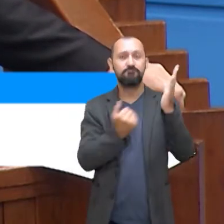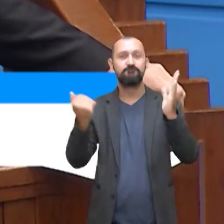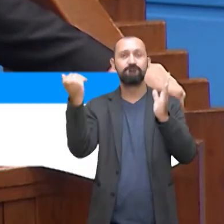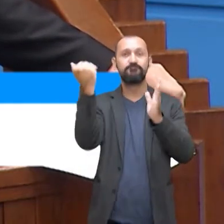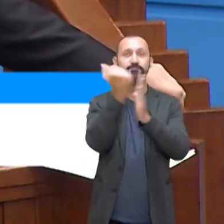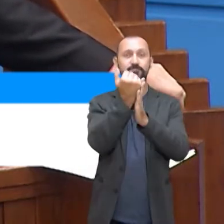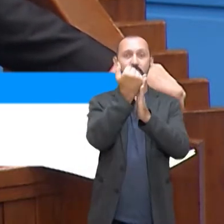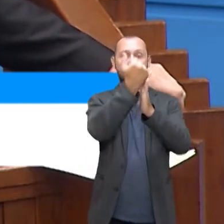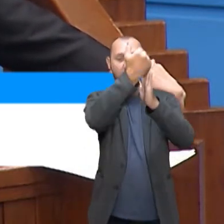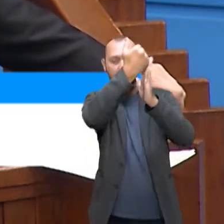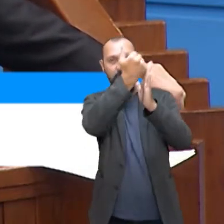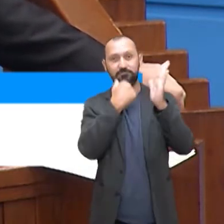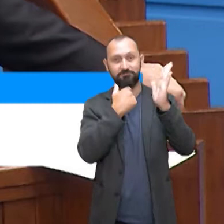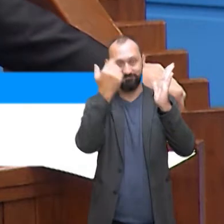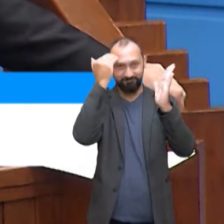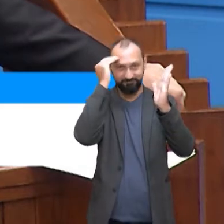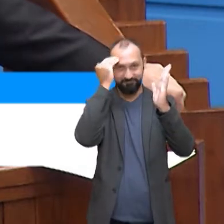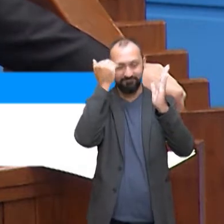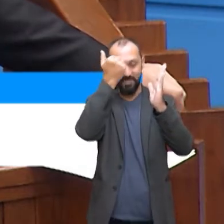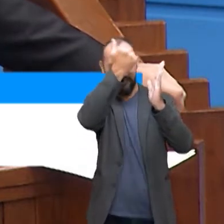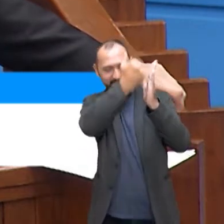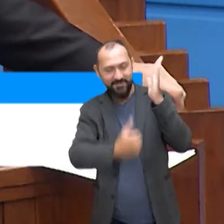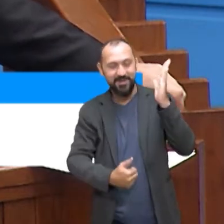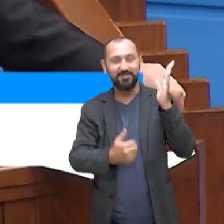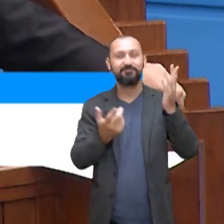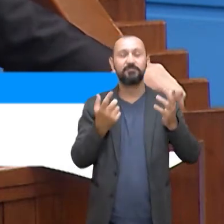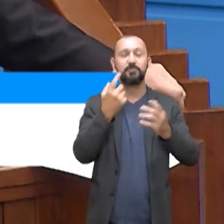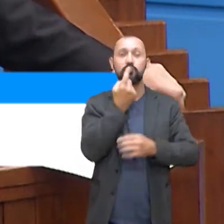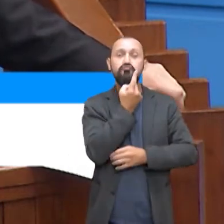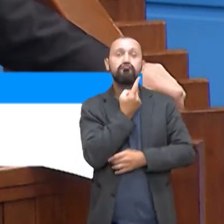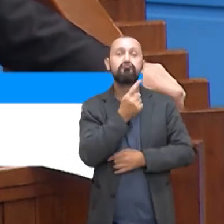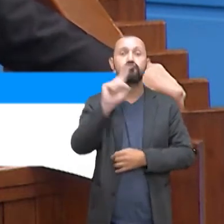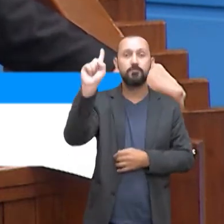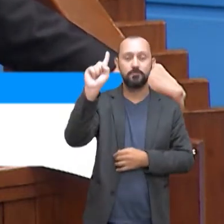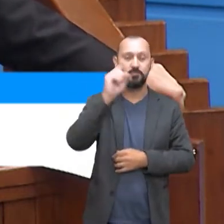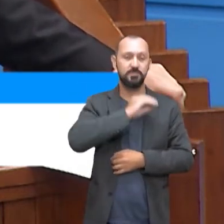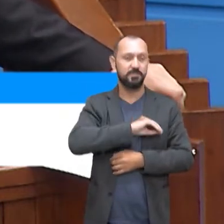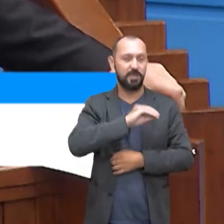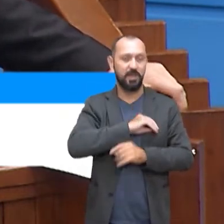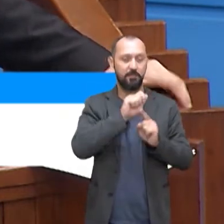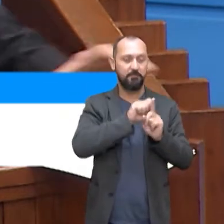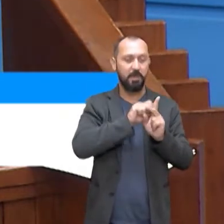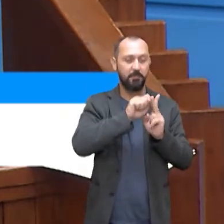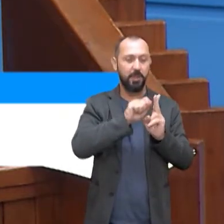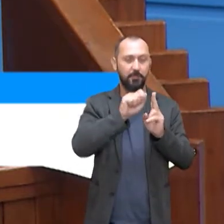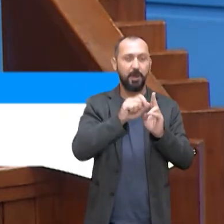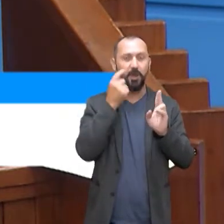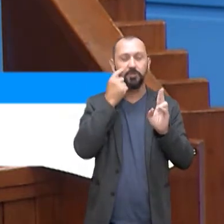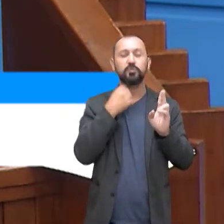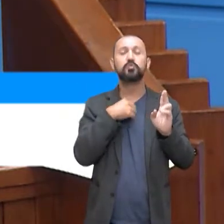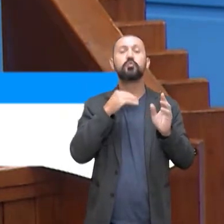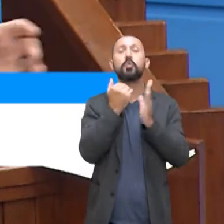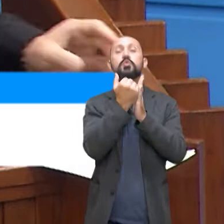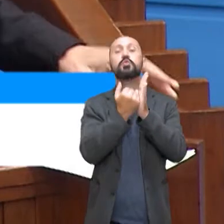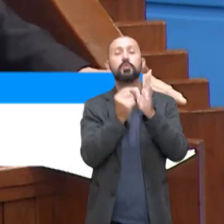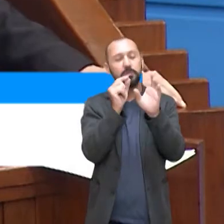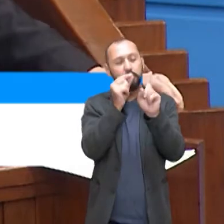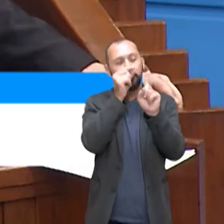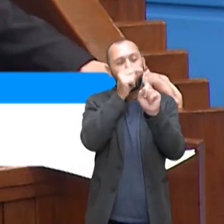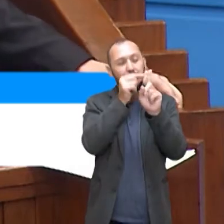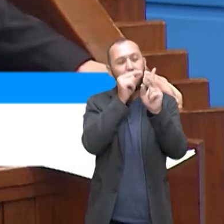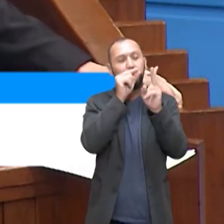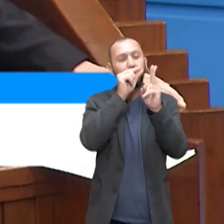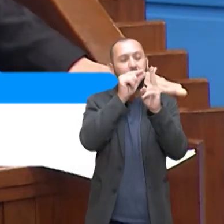Se fosse um salário por mês, o desconto seria menor. Mas quando acumula,